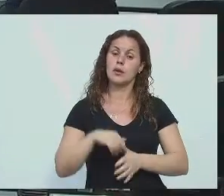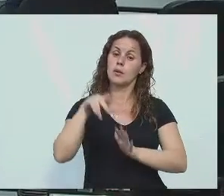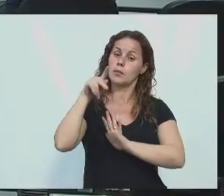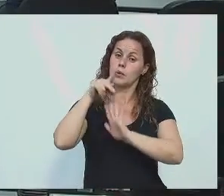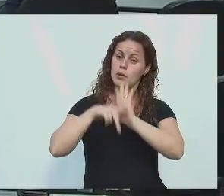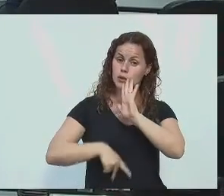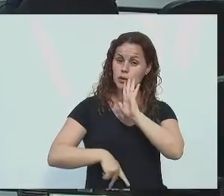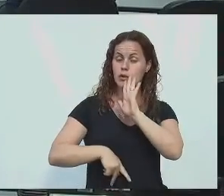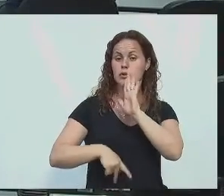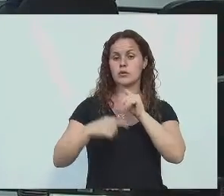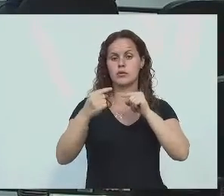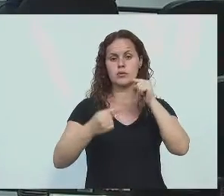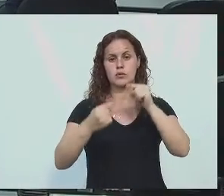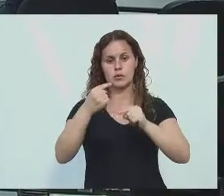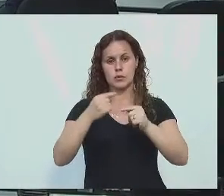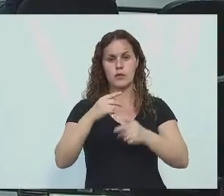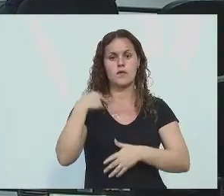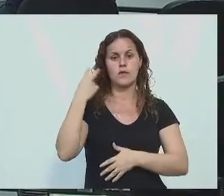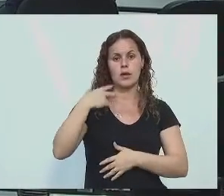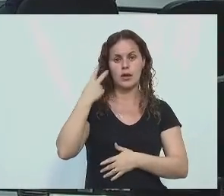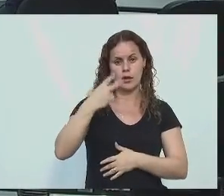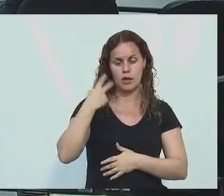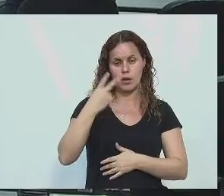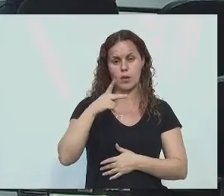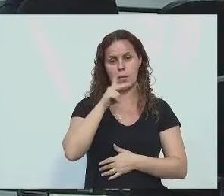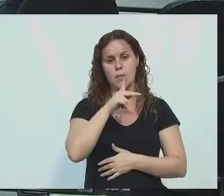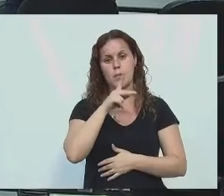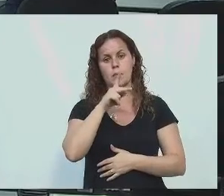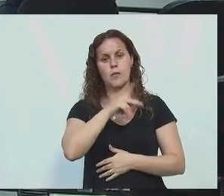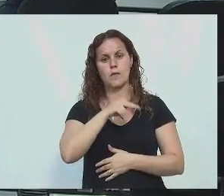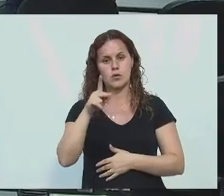Projeto em discussão. Vereador professor Edelmiro.